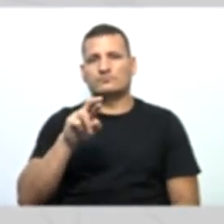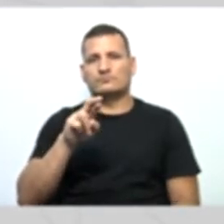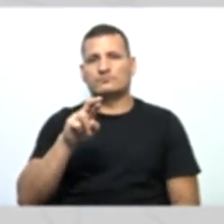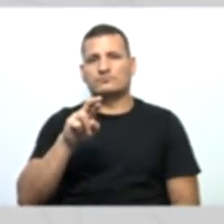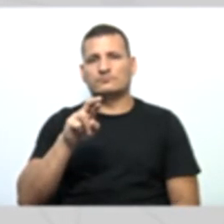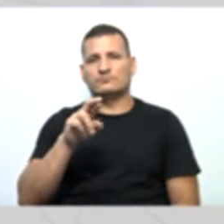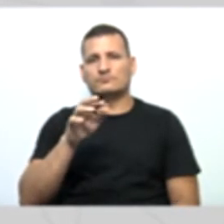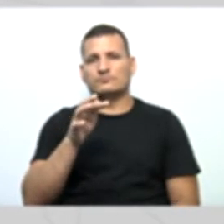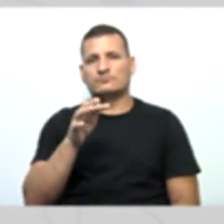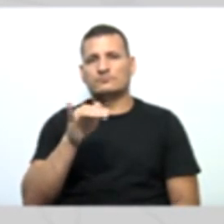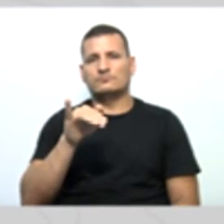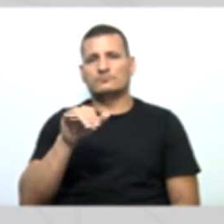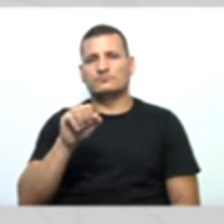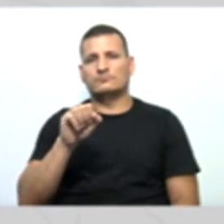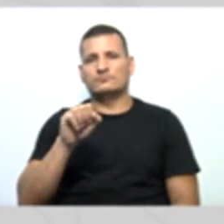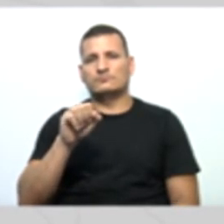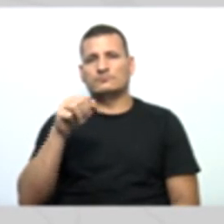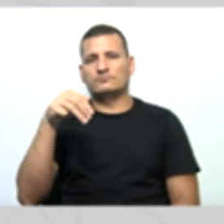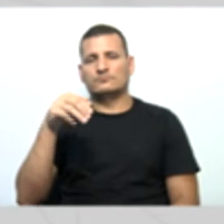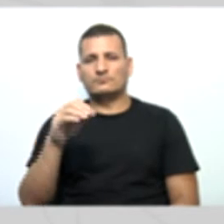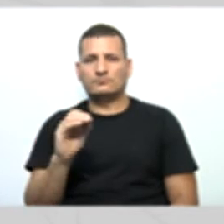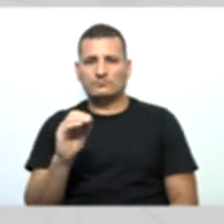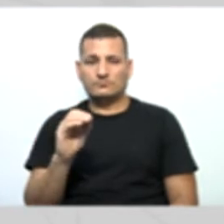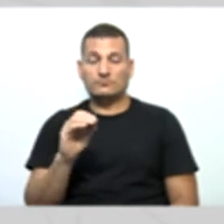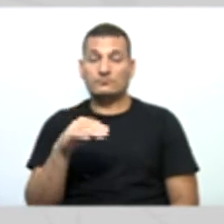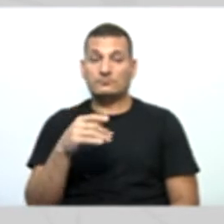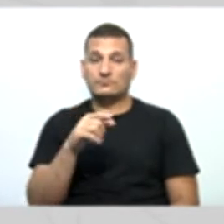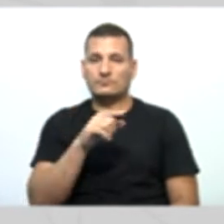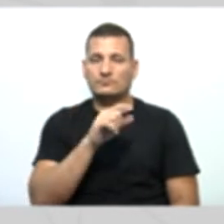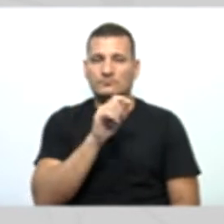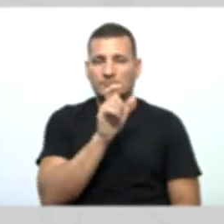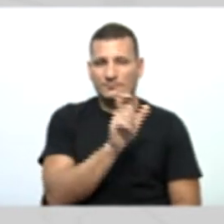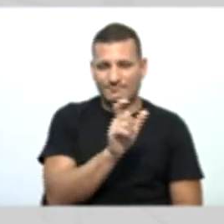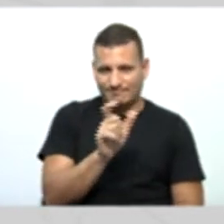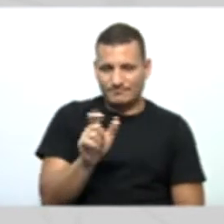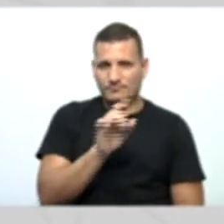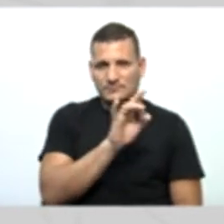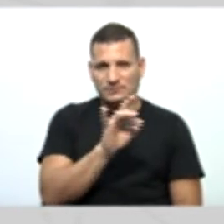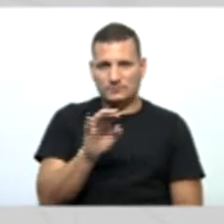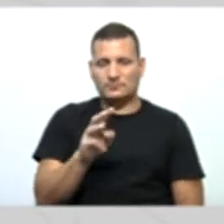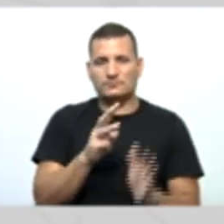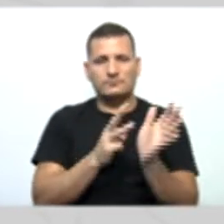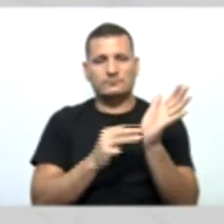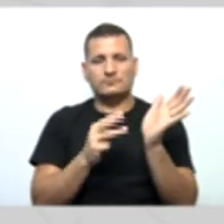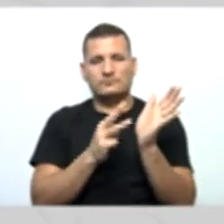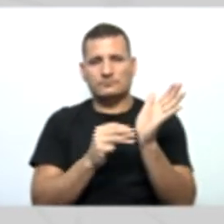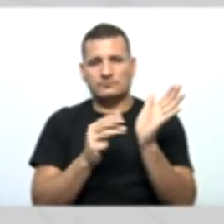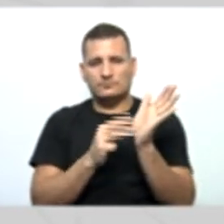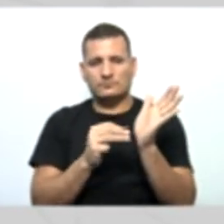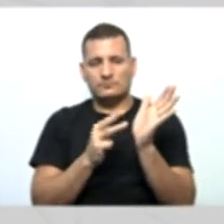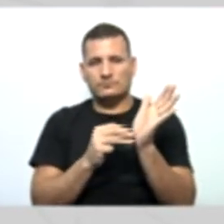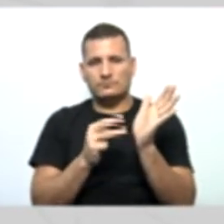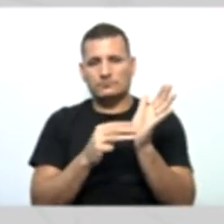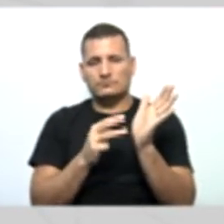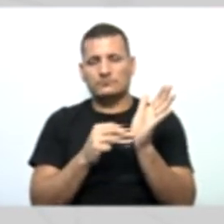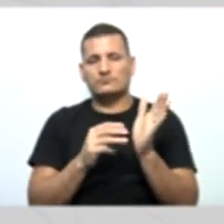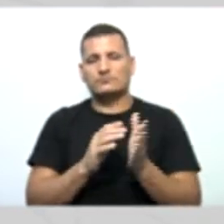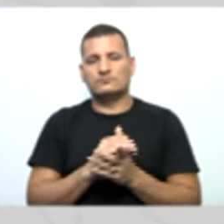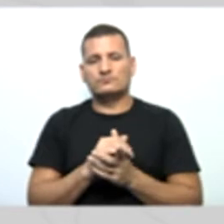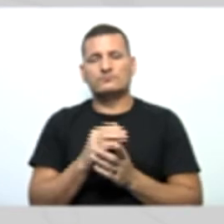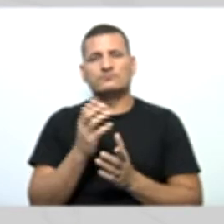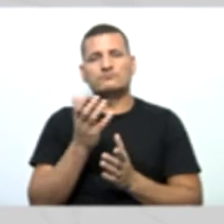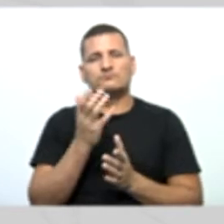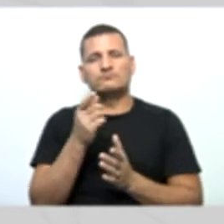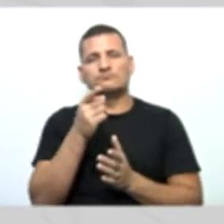Esses métodos aí que nós vamos estar utilizando, né, que eu estou mostrando aqui para vocês, a princípio eu quero que vocês identifiquem qual